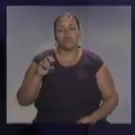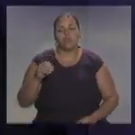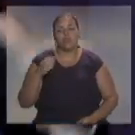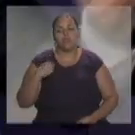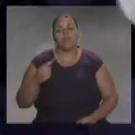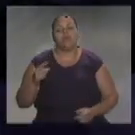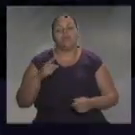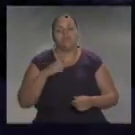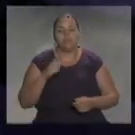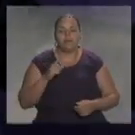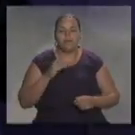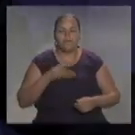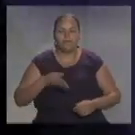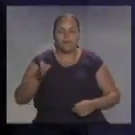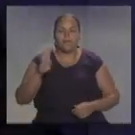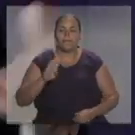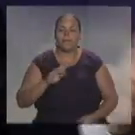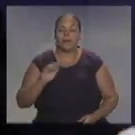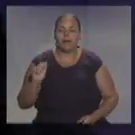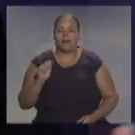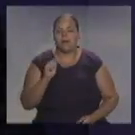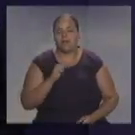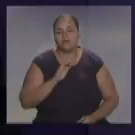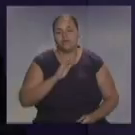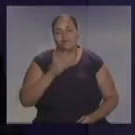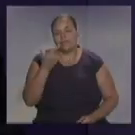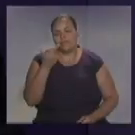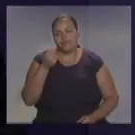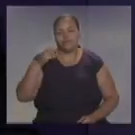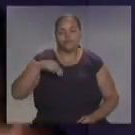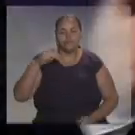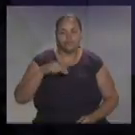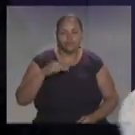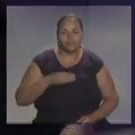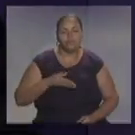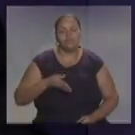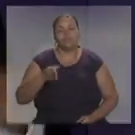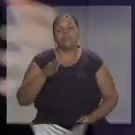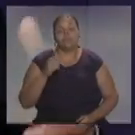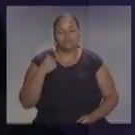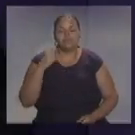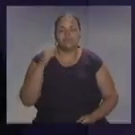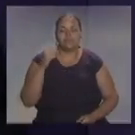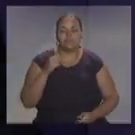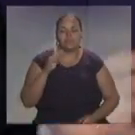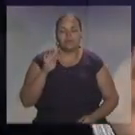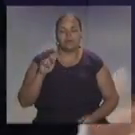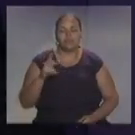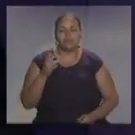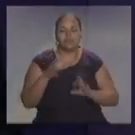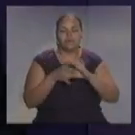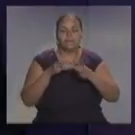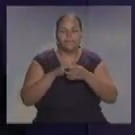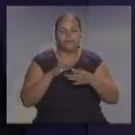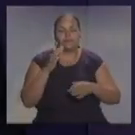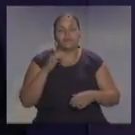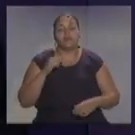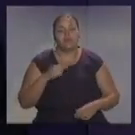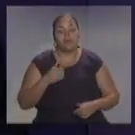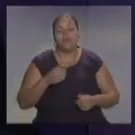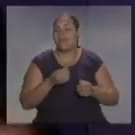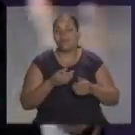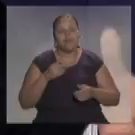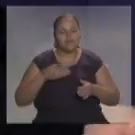Deodoro, hoje está ligada à Barra da Tijuca por 20 minutos, a Transolímpica, né? Que por mais que seja pedagiada, mas mesmo assim é